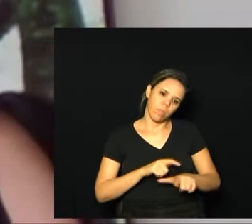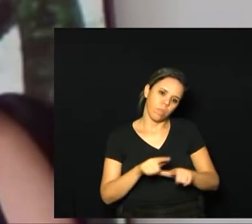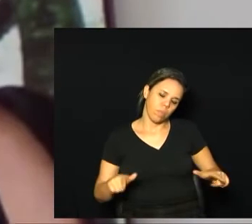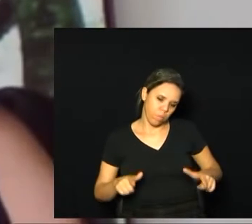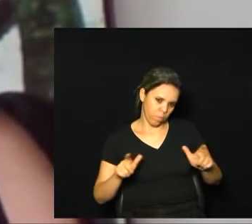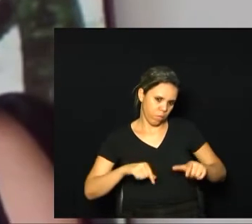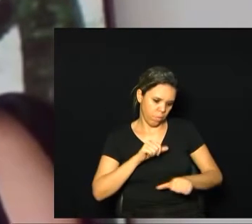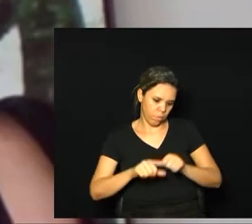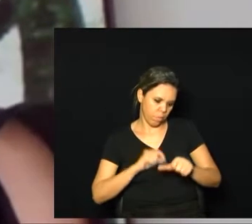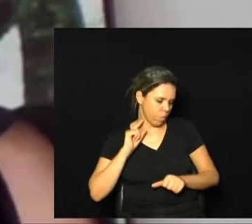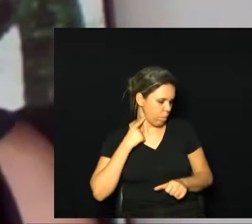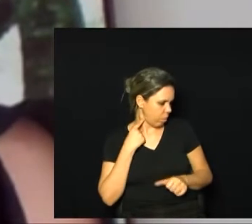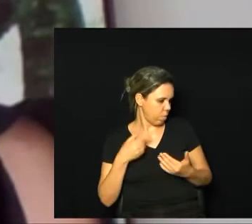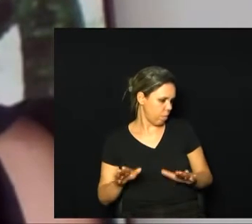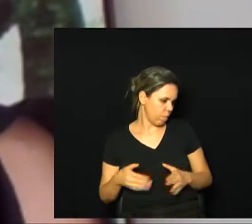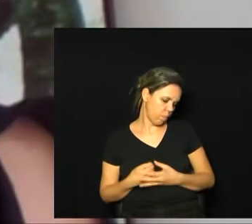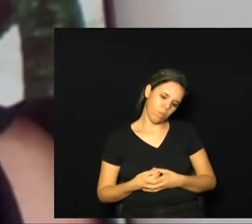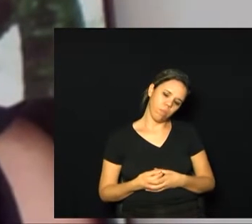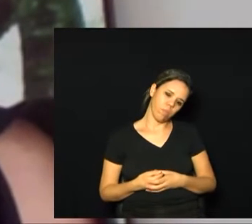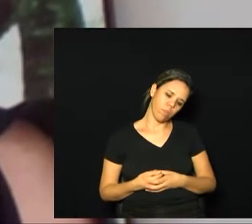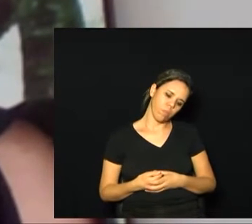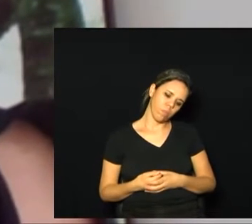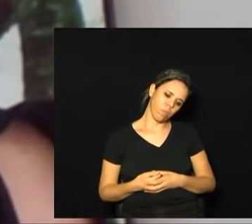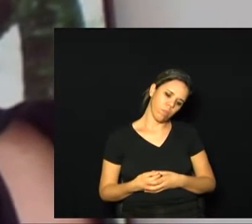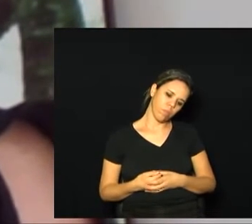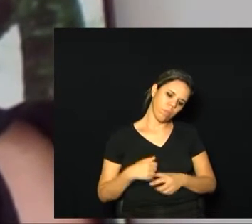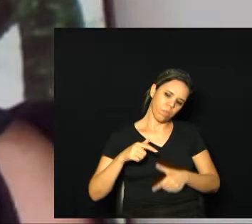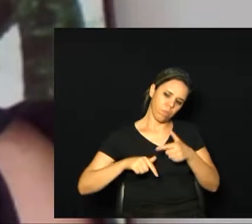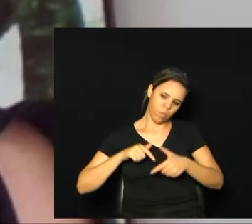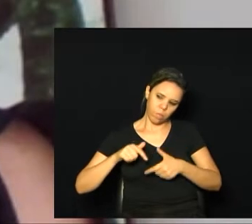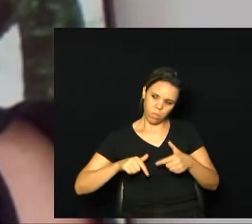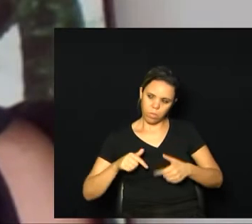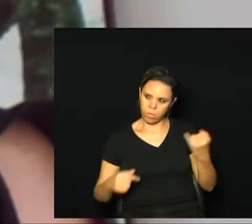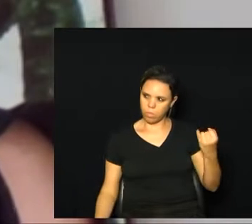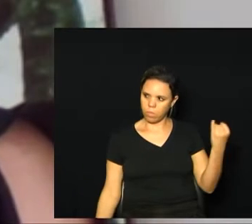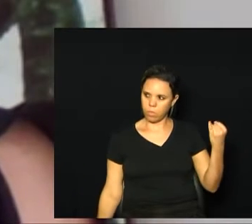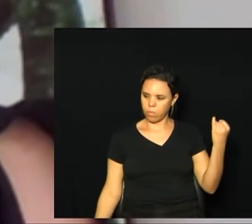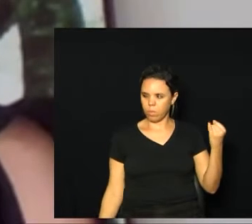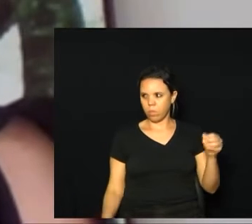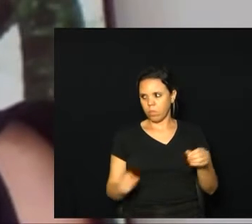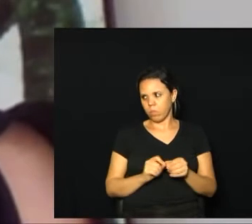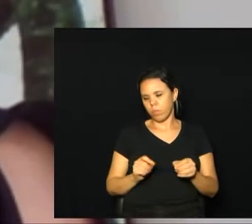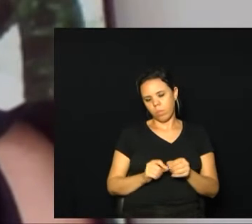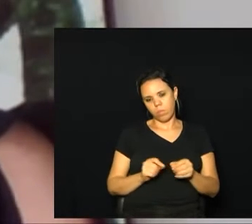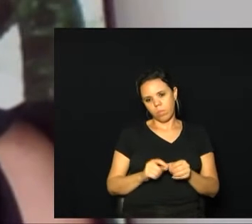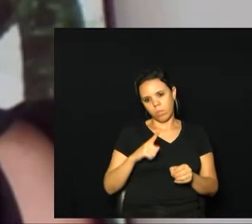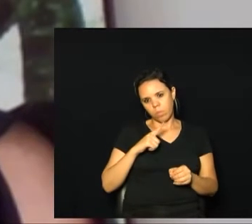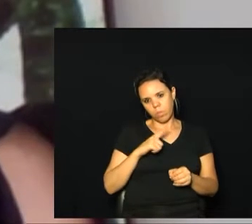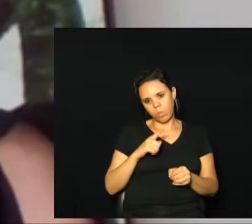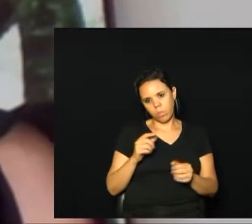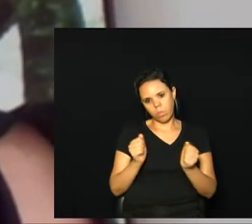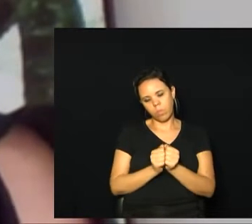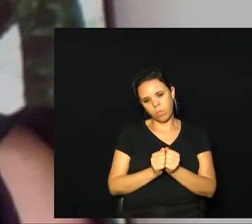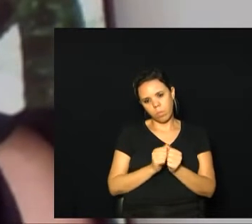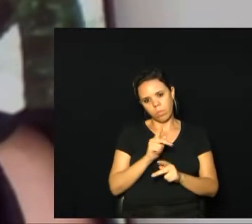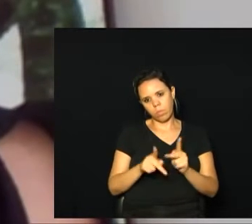que um lixão a céu aberto, né? Então, é um trabalho que é importante de ser feito, tem que ser feito também junto